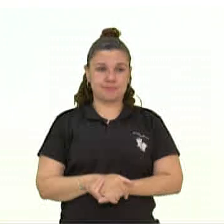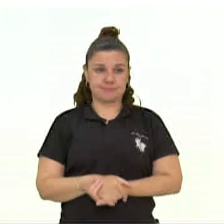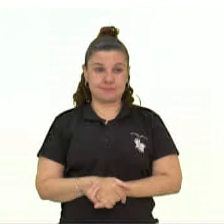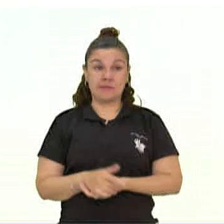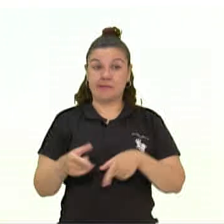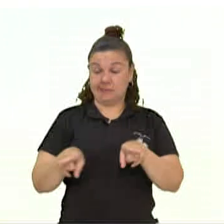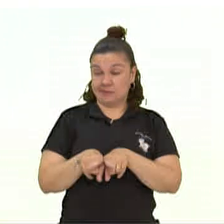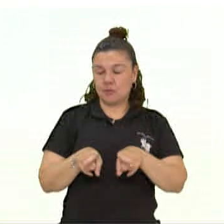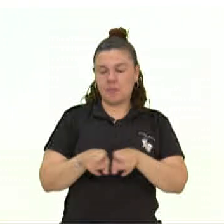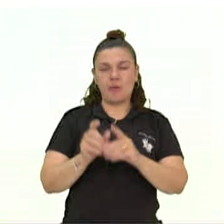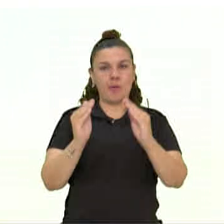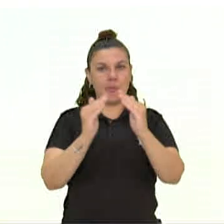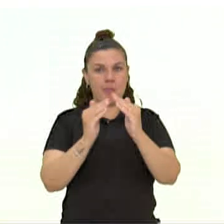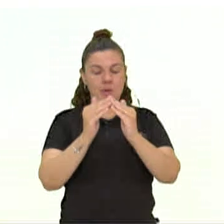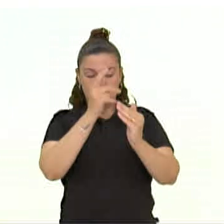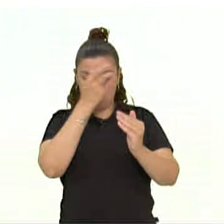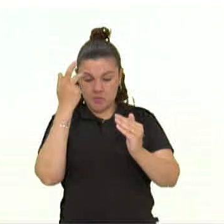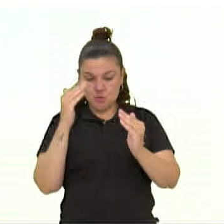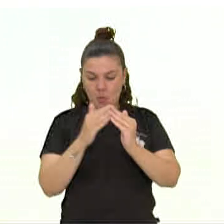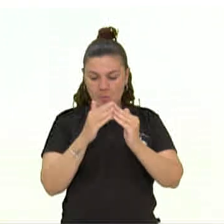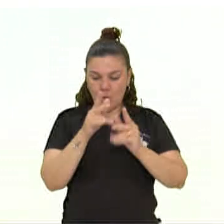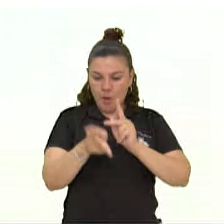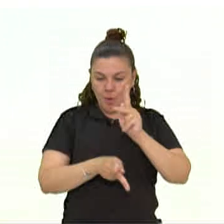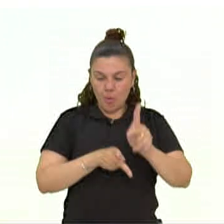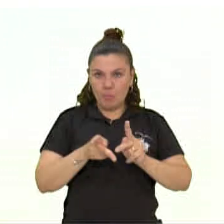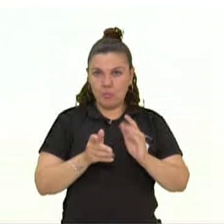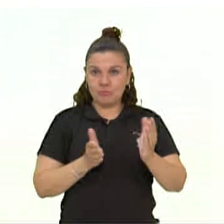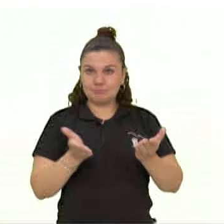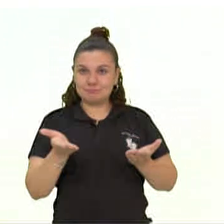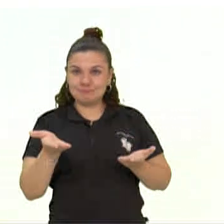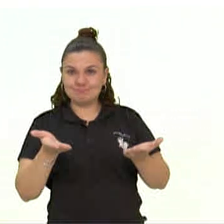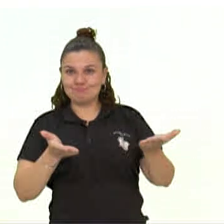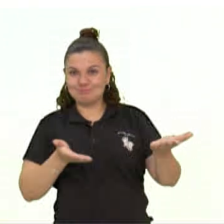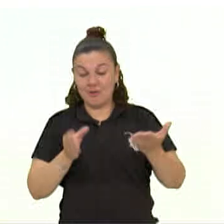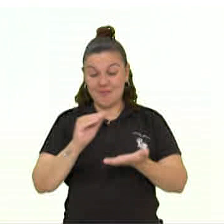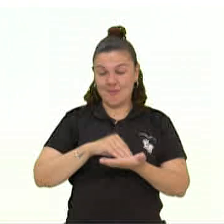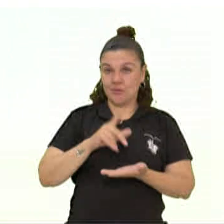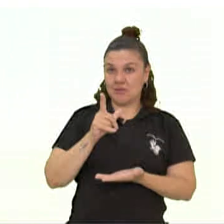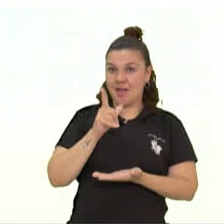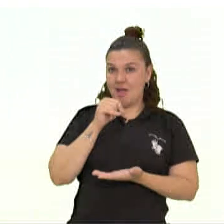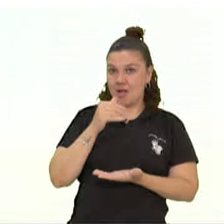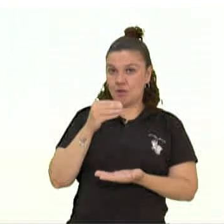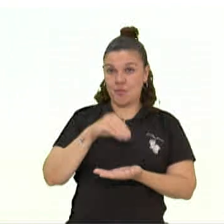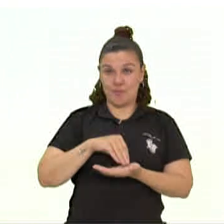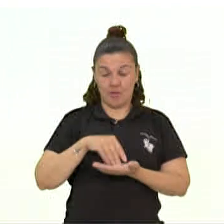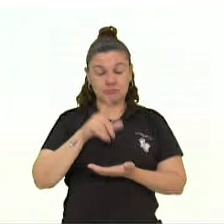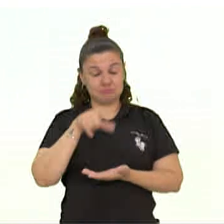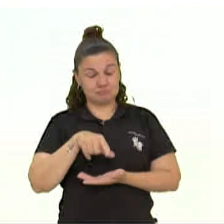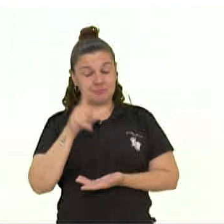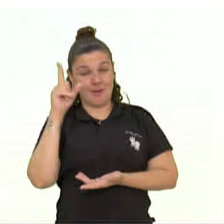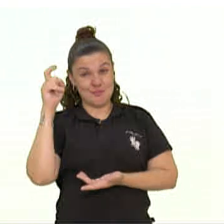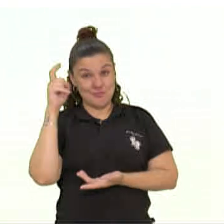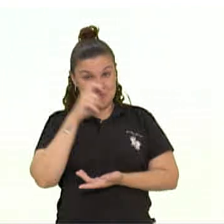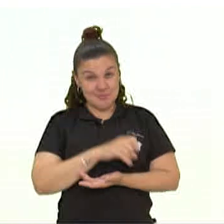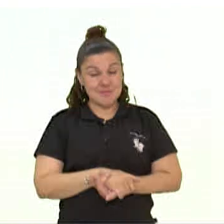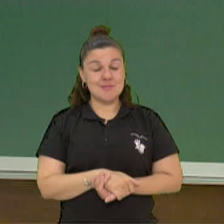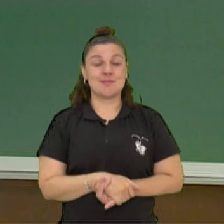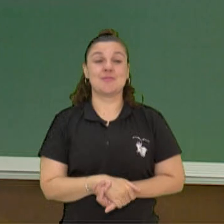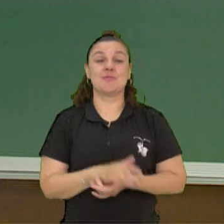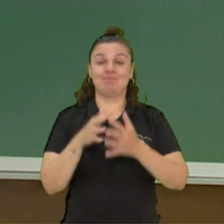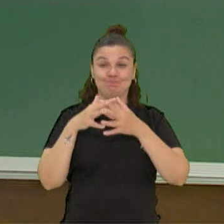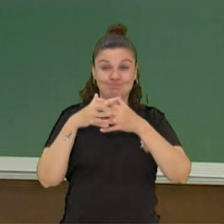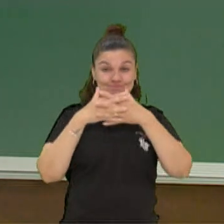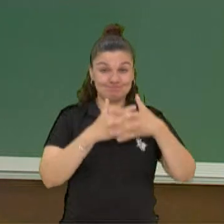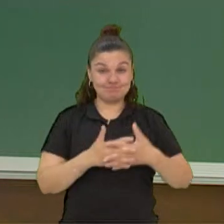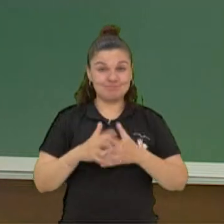os habitantes ficam numa situação complicada, né? Porque falta de água é difícil, é complicado para